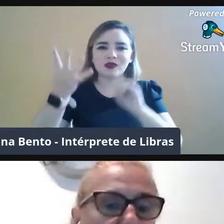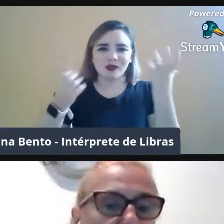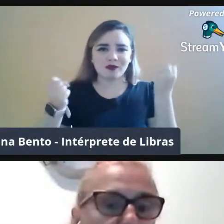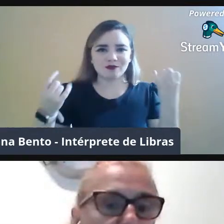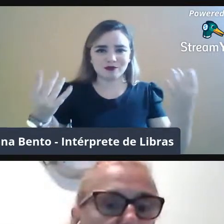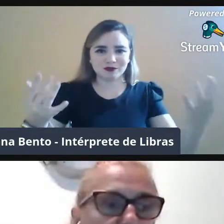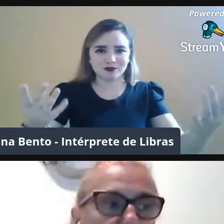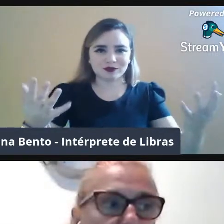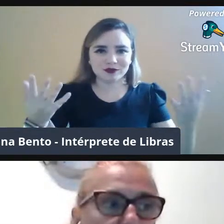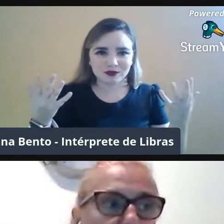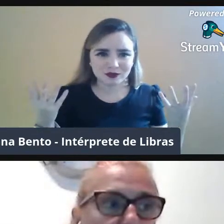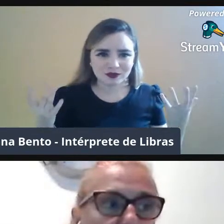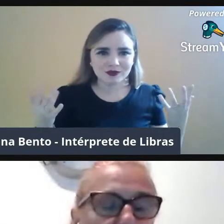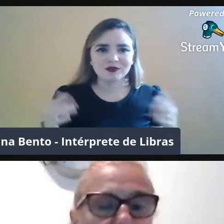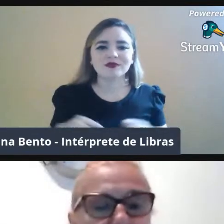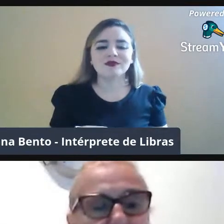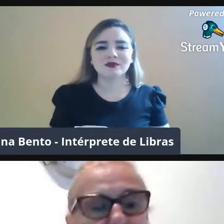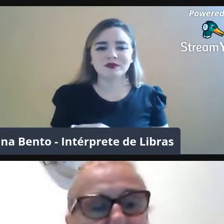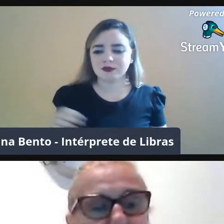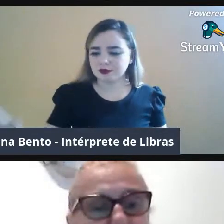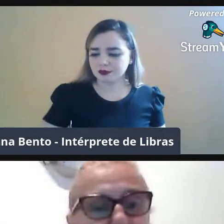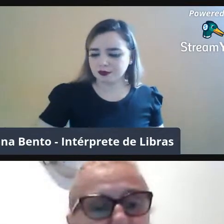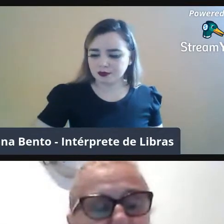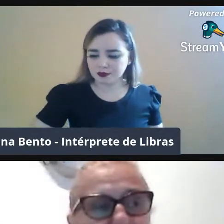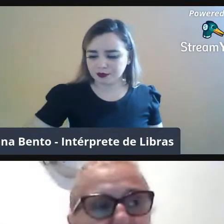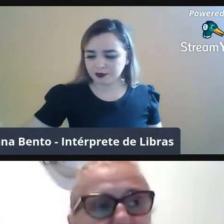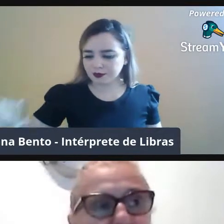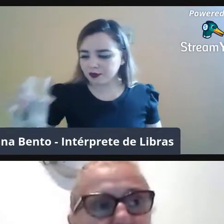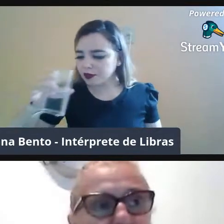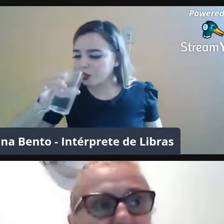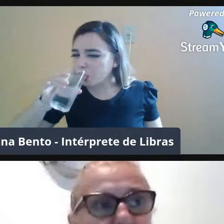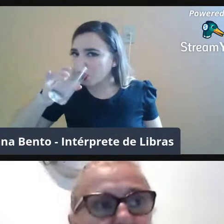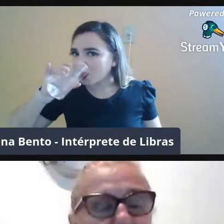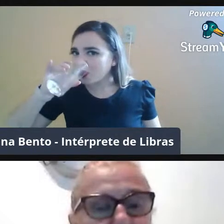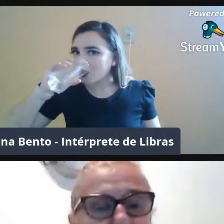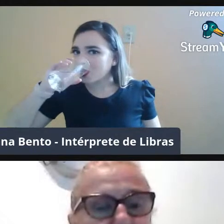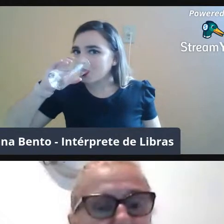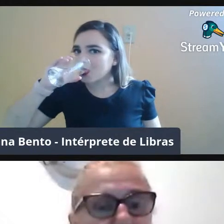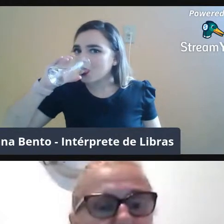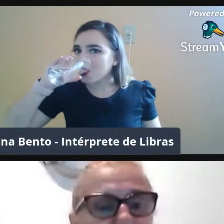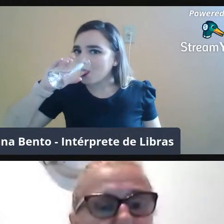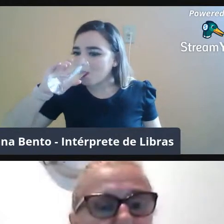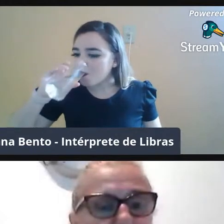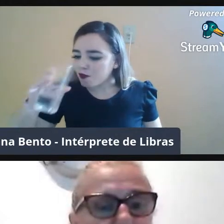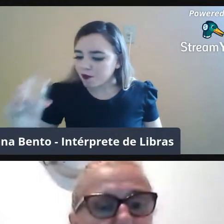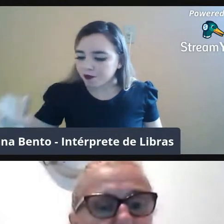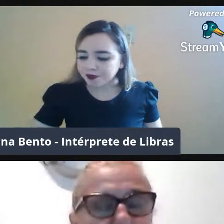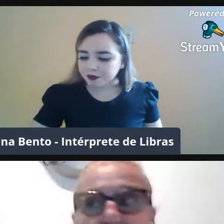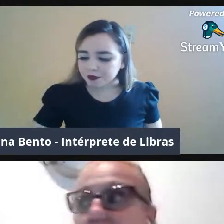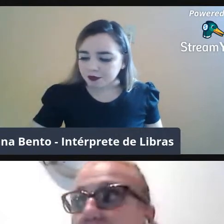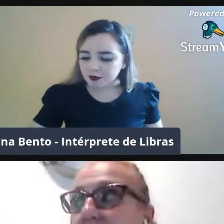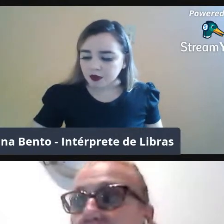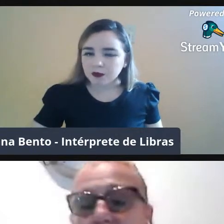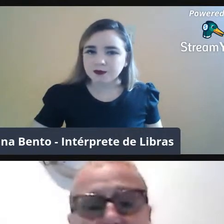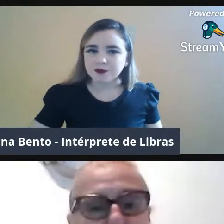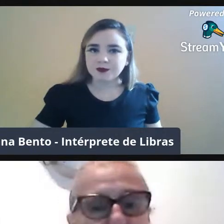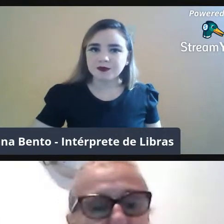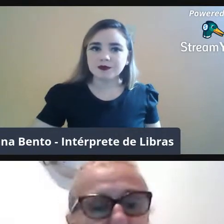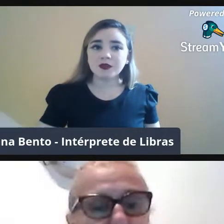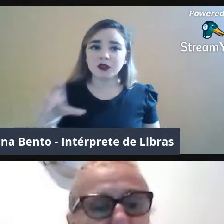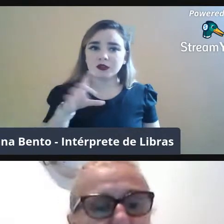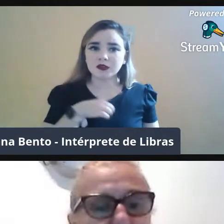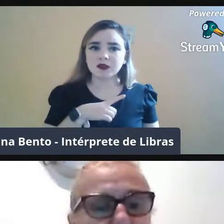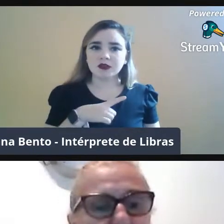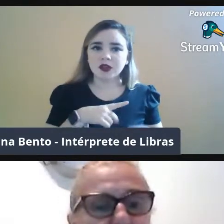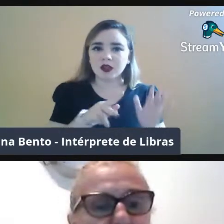meu repúdio contra a barbárie, né? E assim, ele tem uma obra que o Joseph Beuys